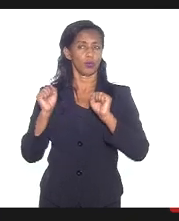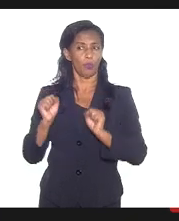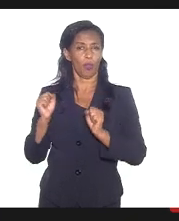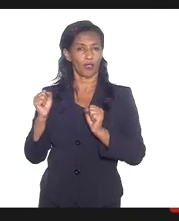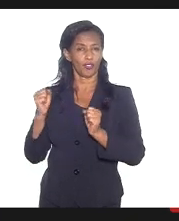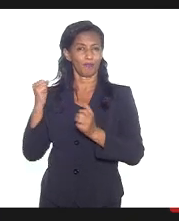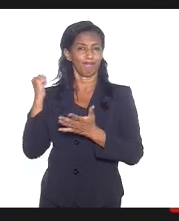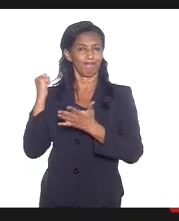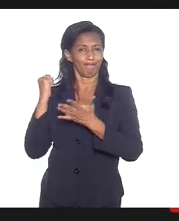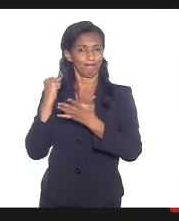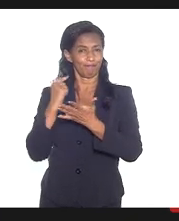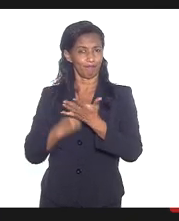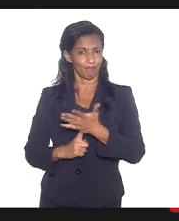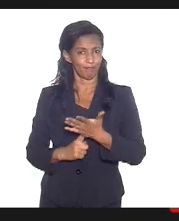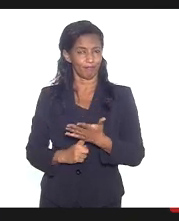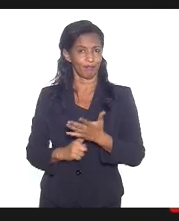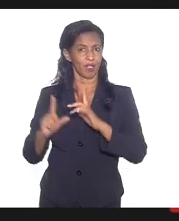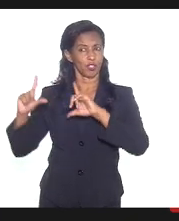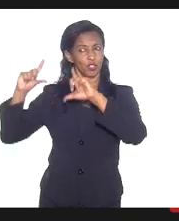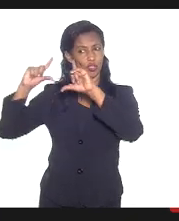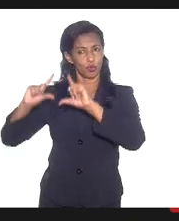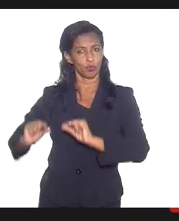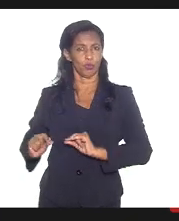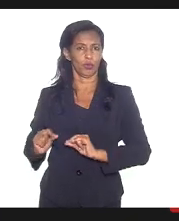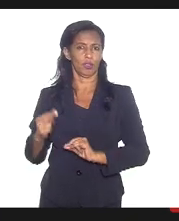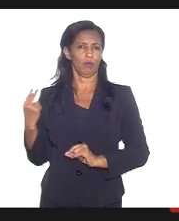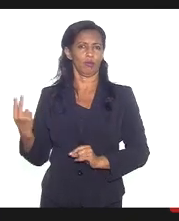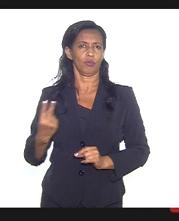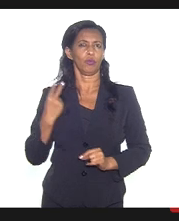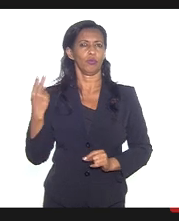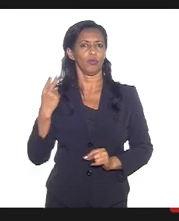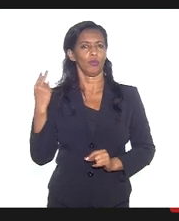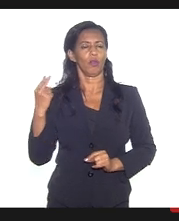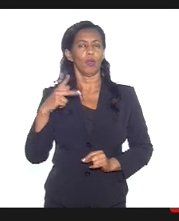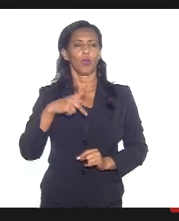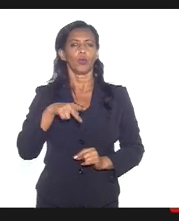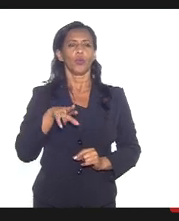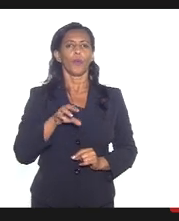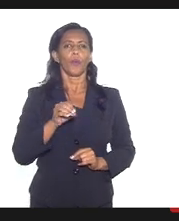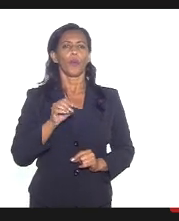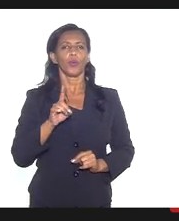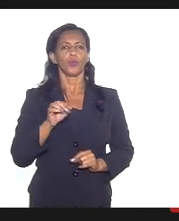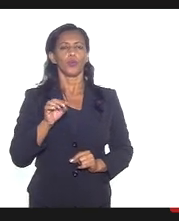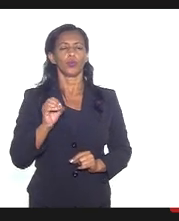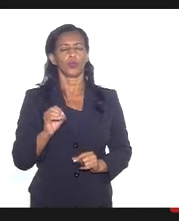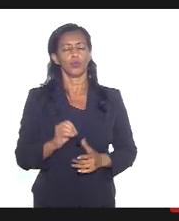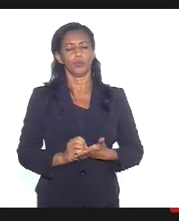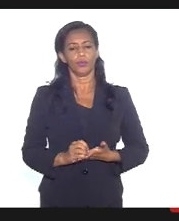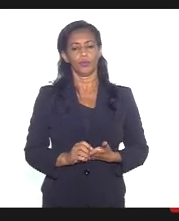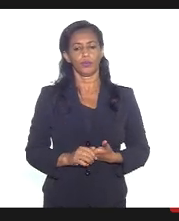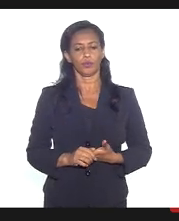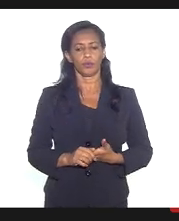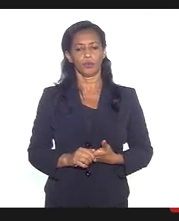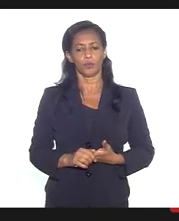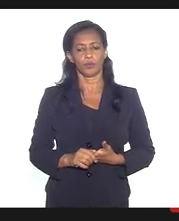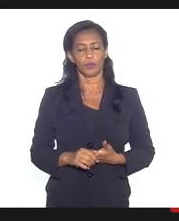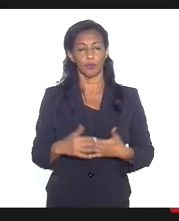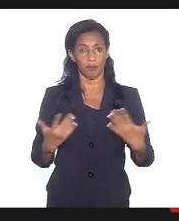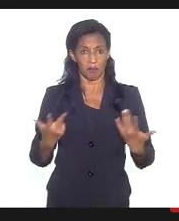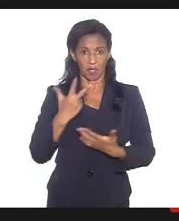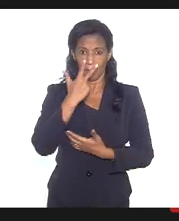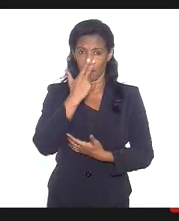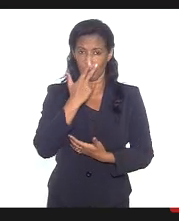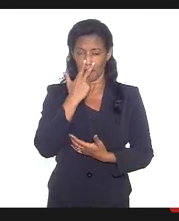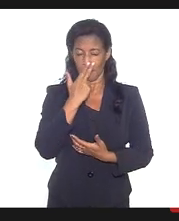impactar na diminuição do preço do produto para o mercado. E me parece